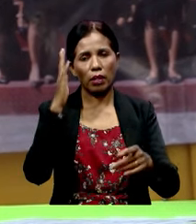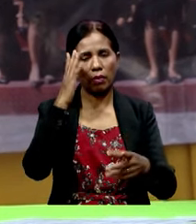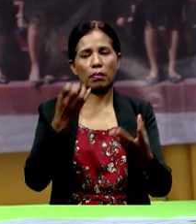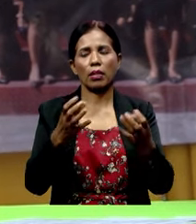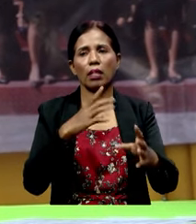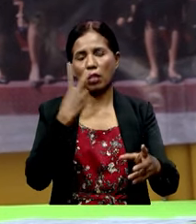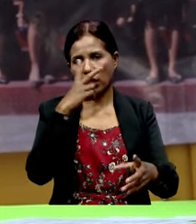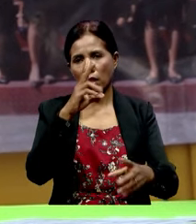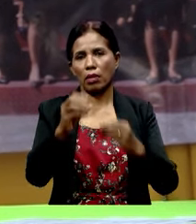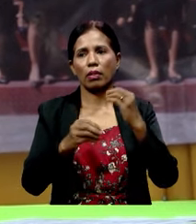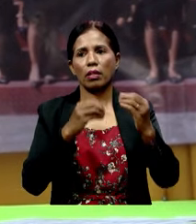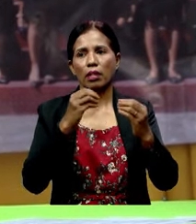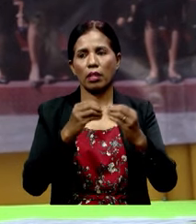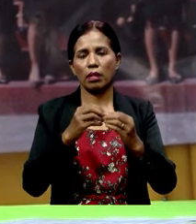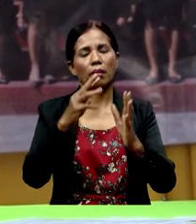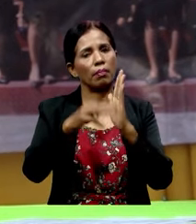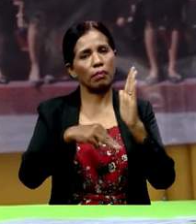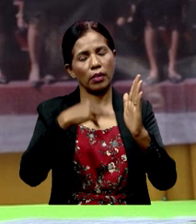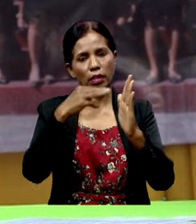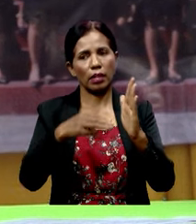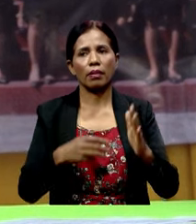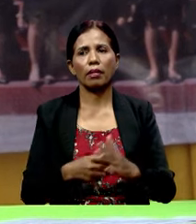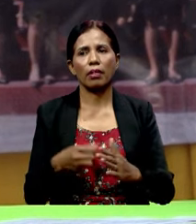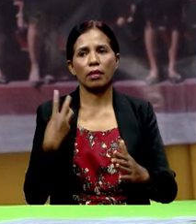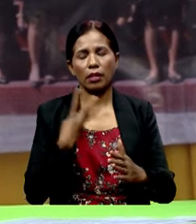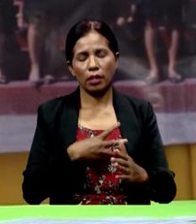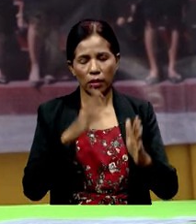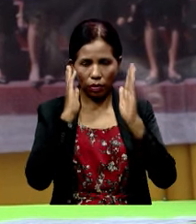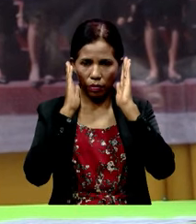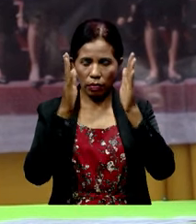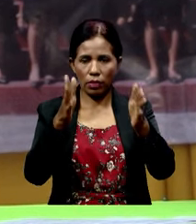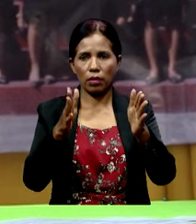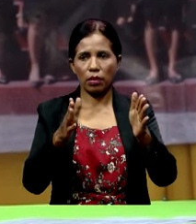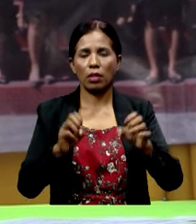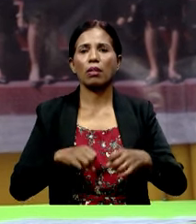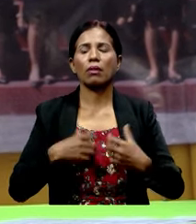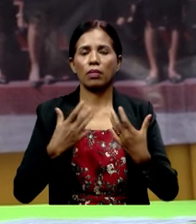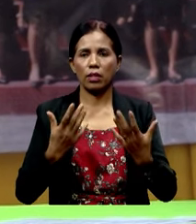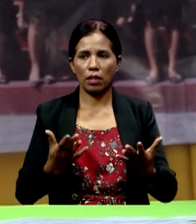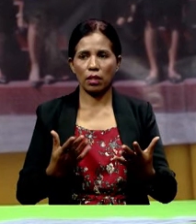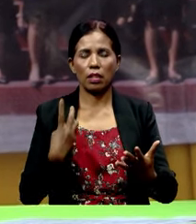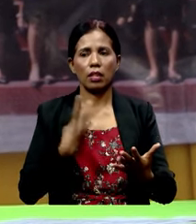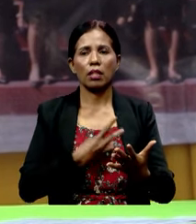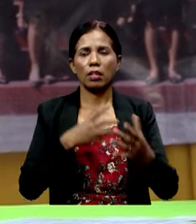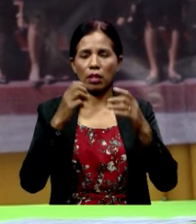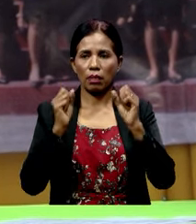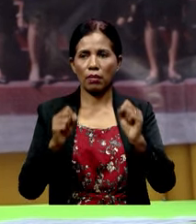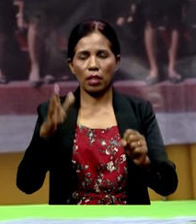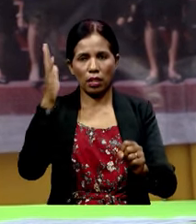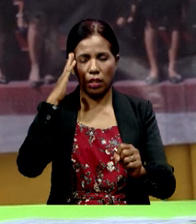alai vai ya media. Ita halai liu ba ia onsa ita bele